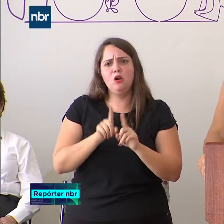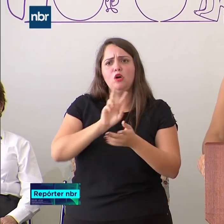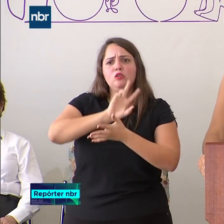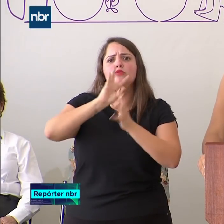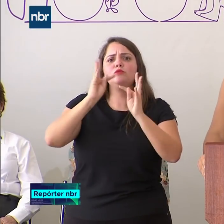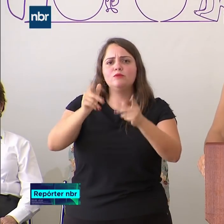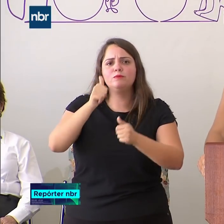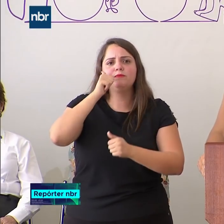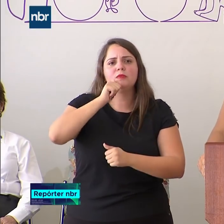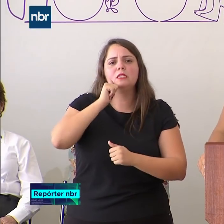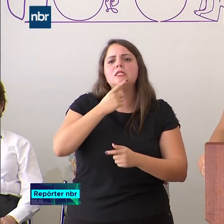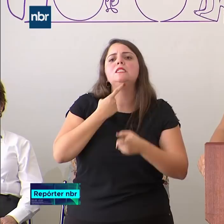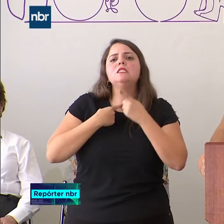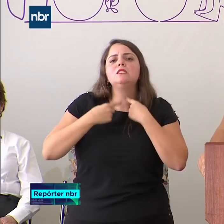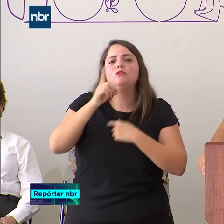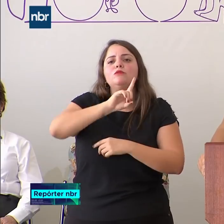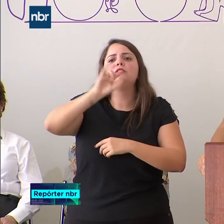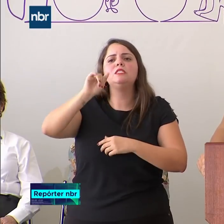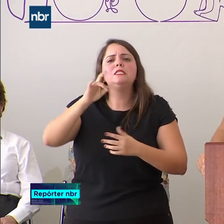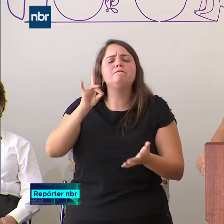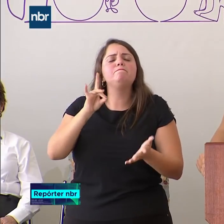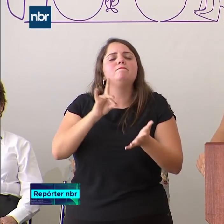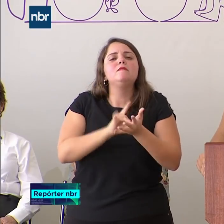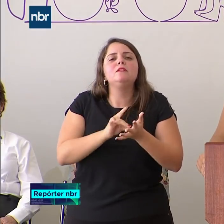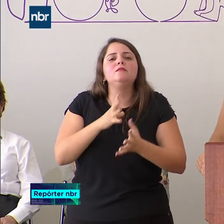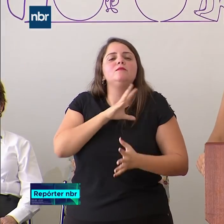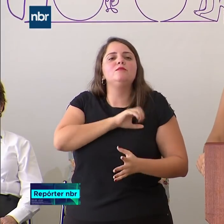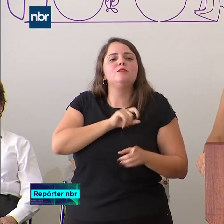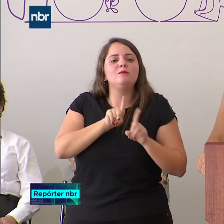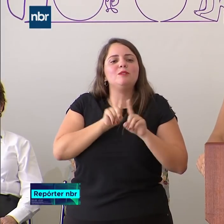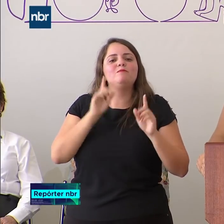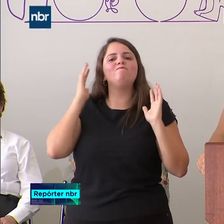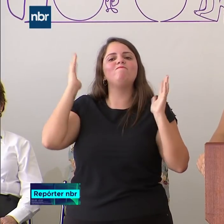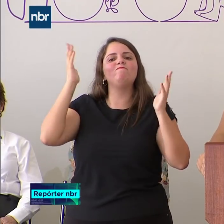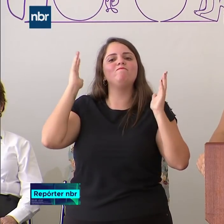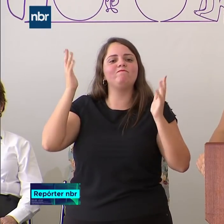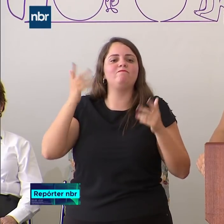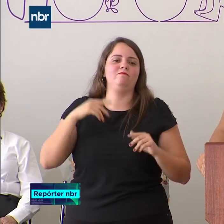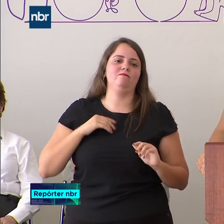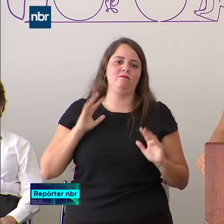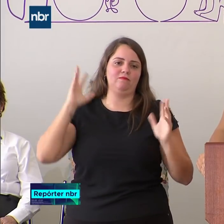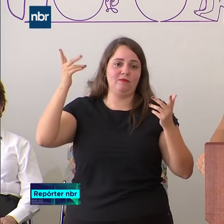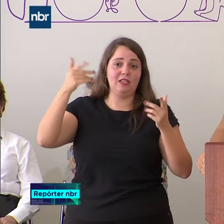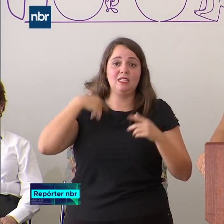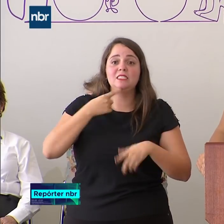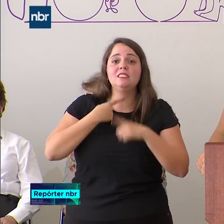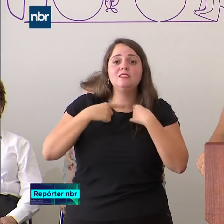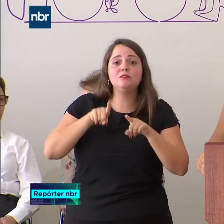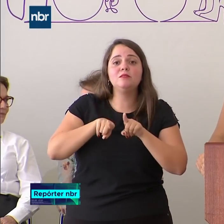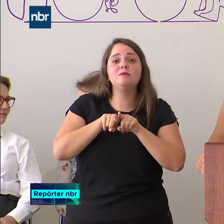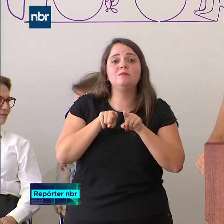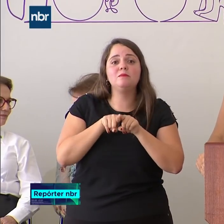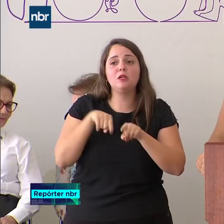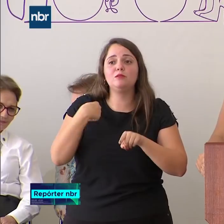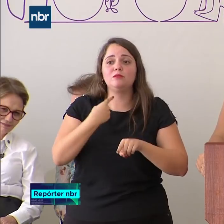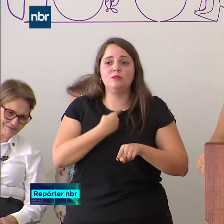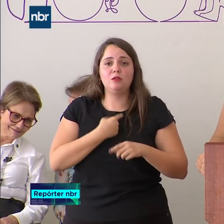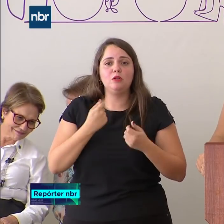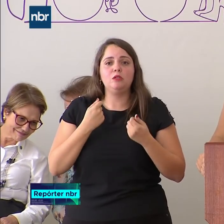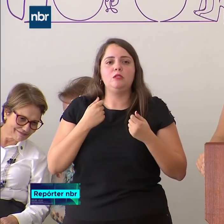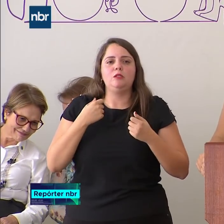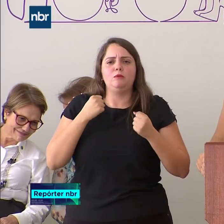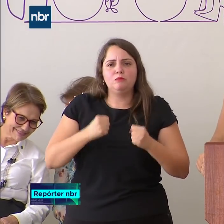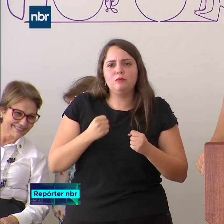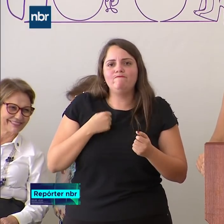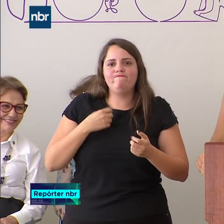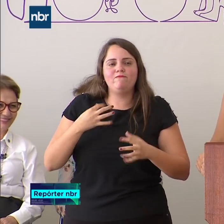as mulheres, eu desejo um dia pleno de amor e celebração. E mais, desejo que todas nós possamos nos